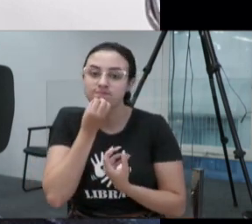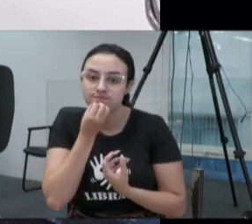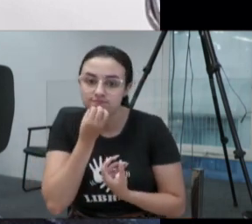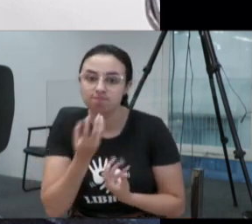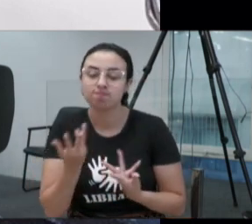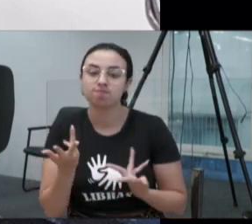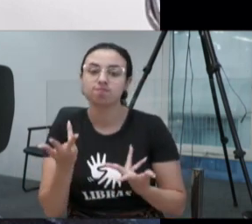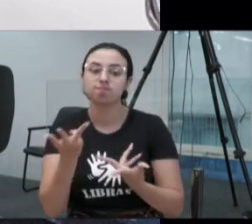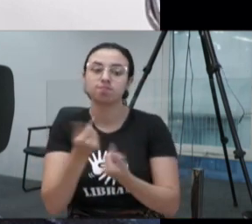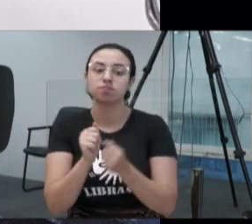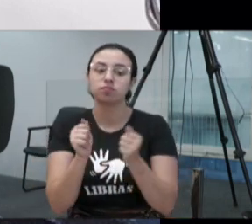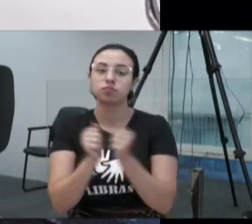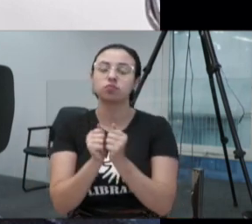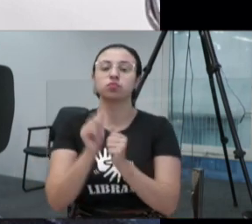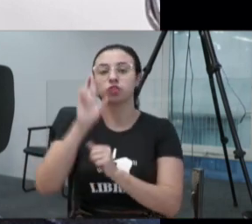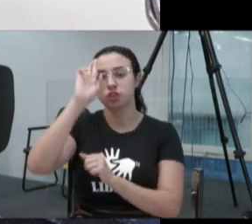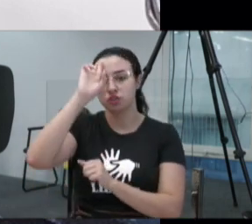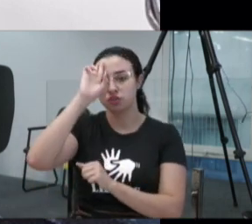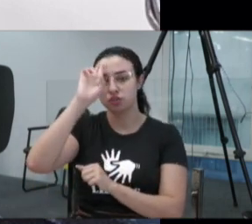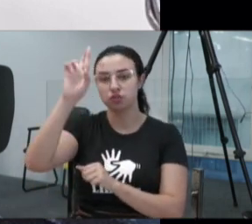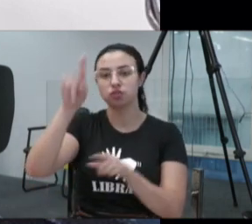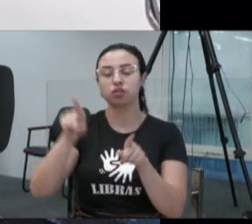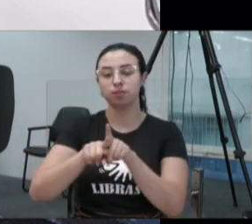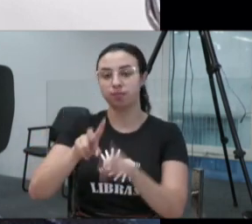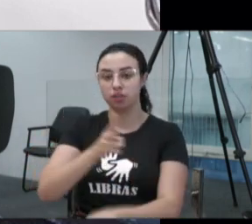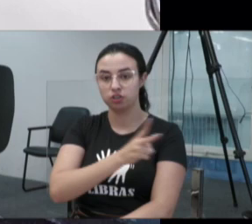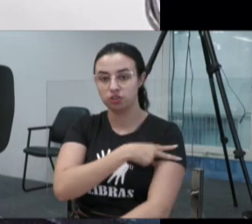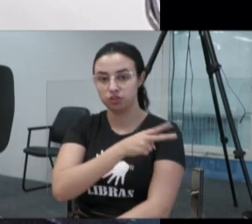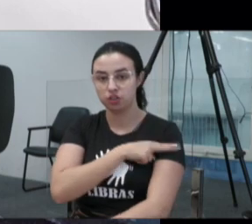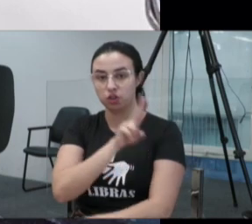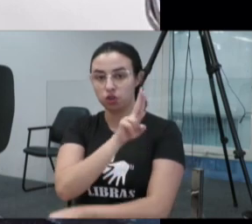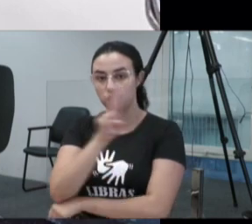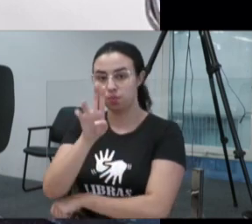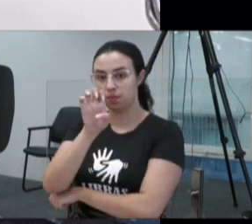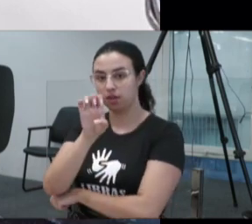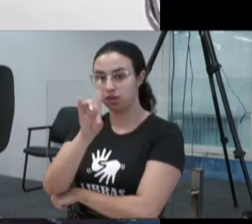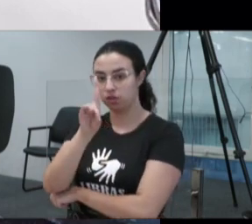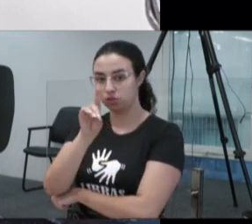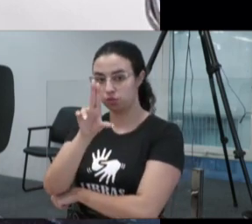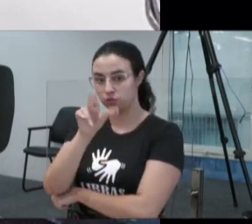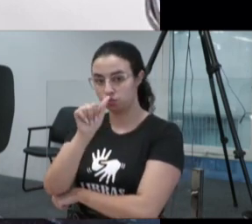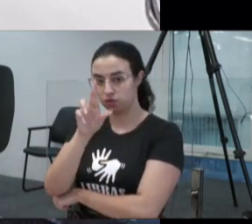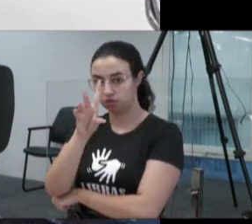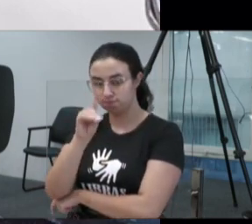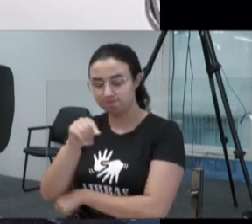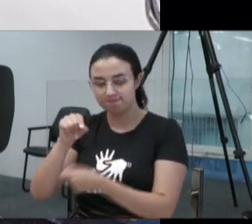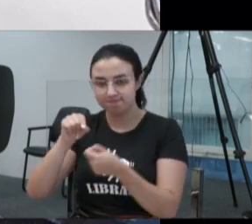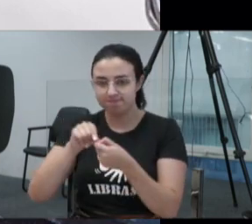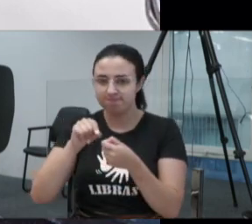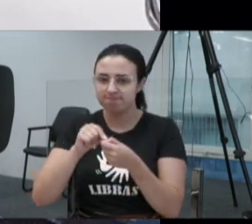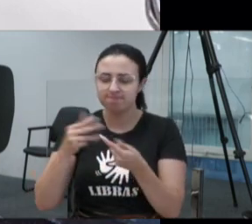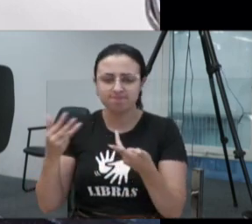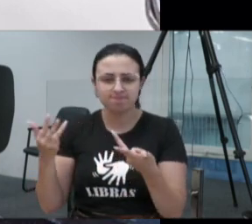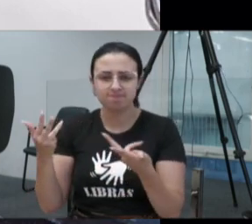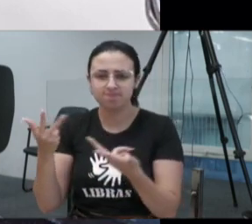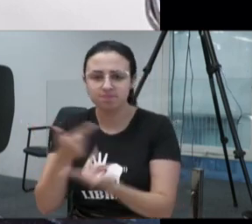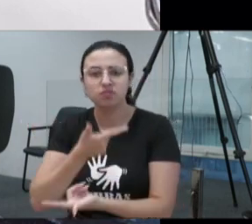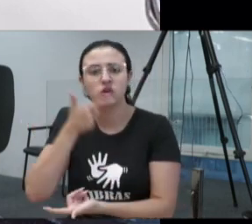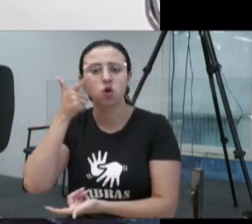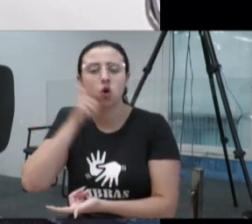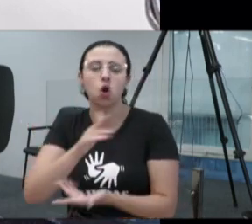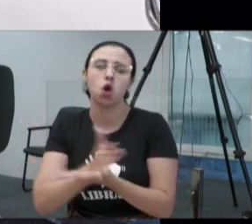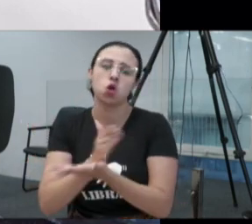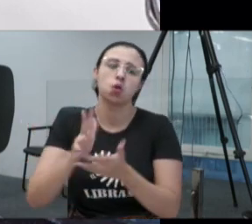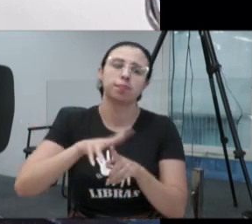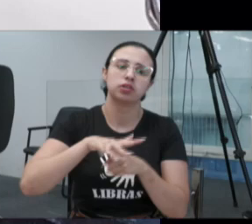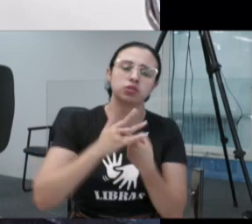com o diretor e com os gerentes, o diretor Eduardo, uma pessoa que está fazendo a diferença, né, está conseguindo reverter algumas